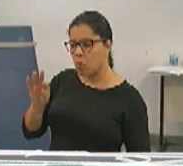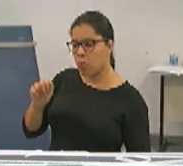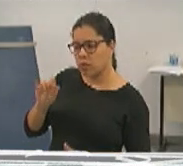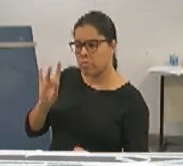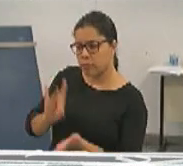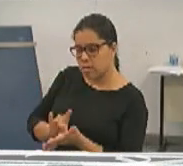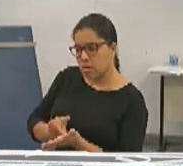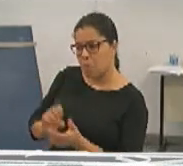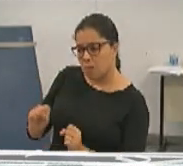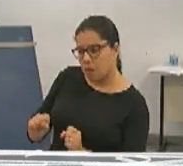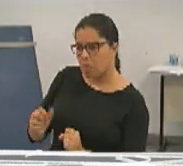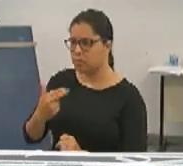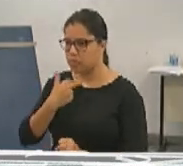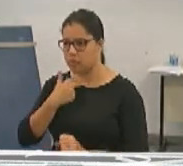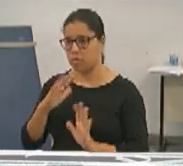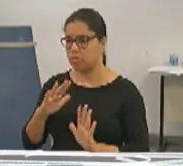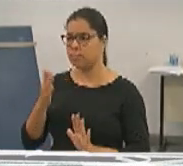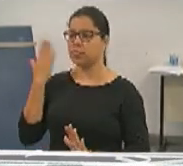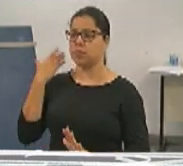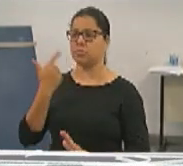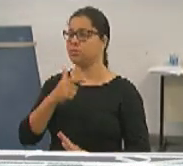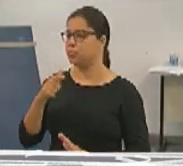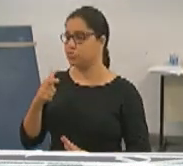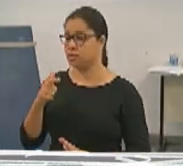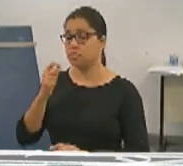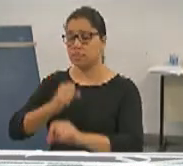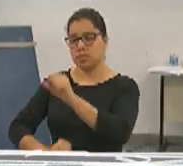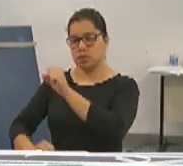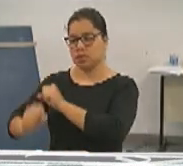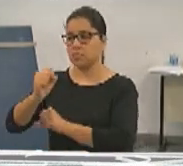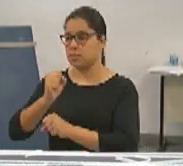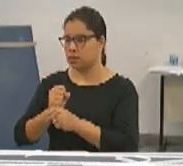de heteroidentificação, que foi a partir do ano passado,